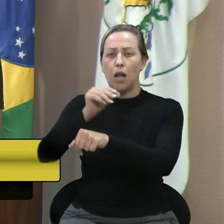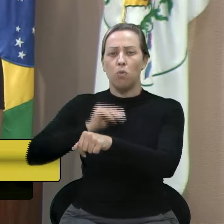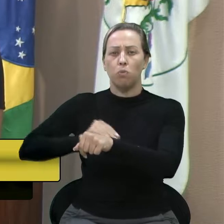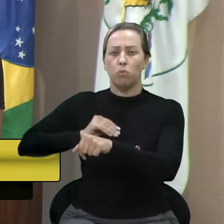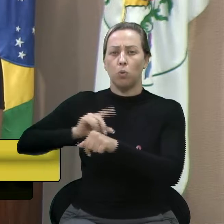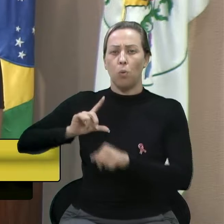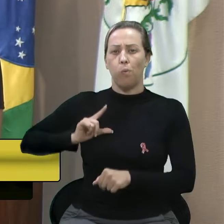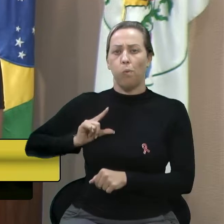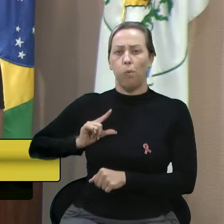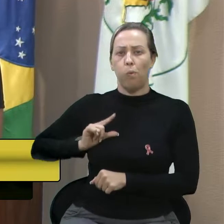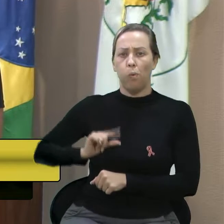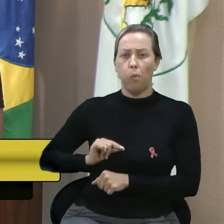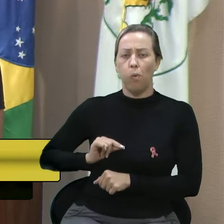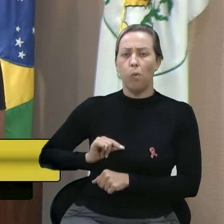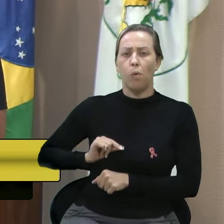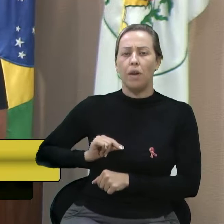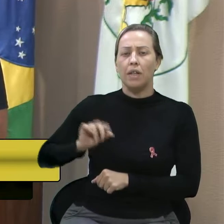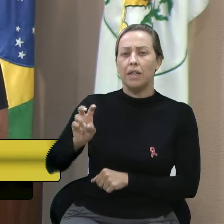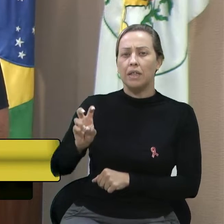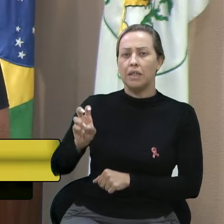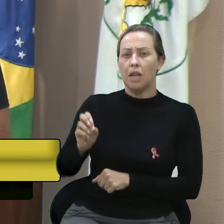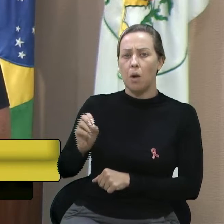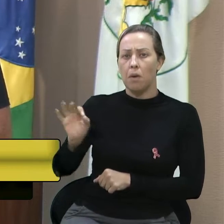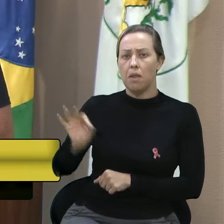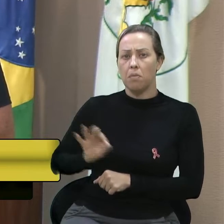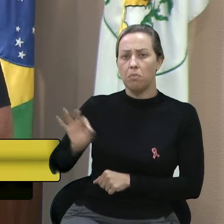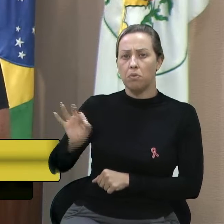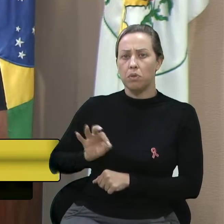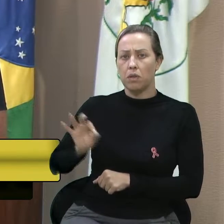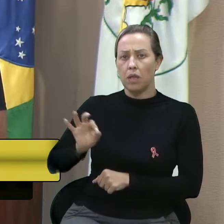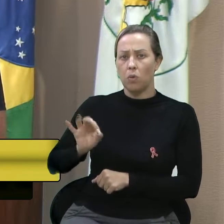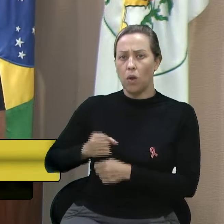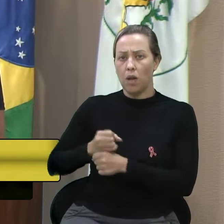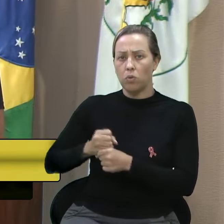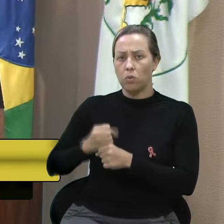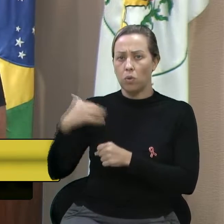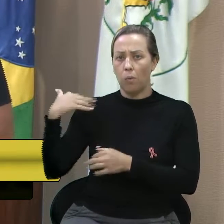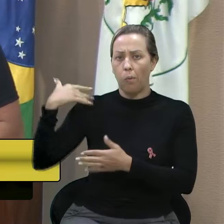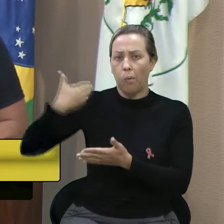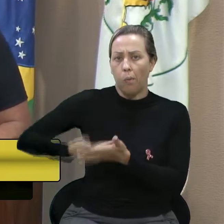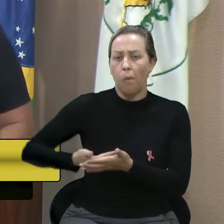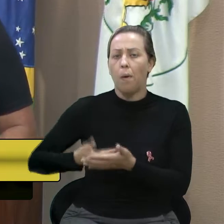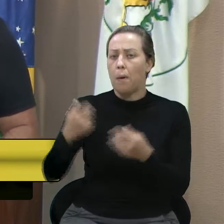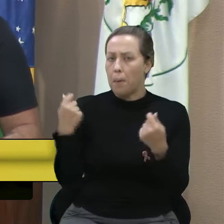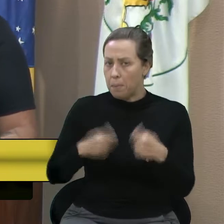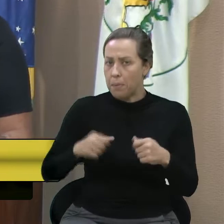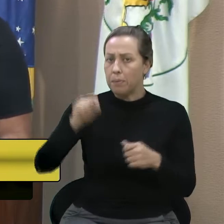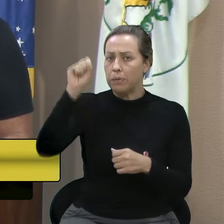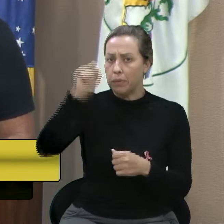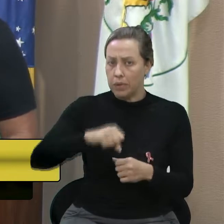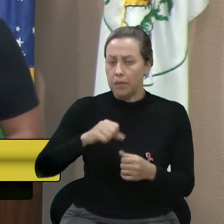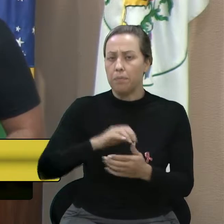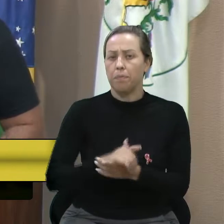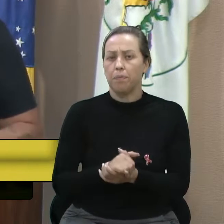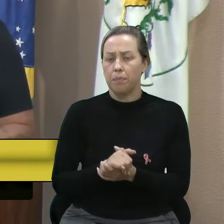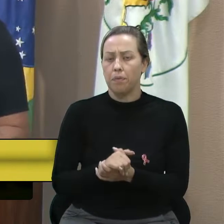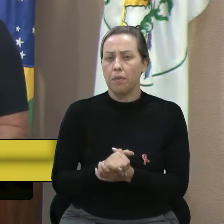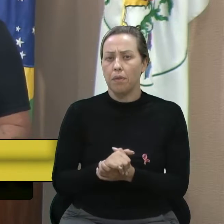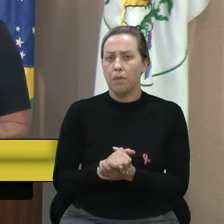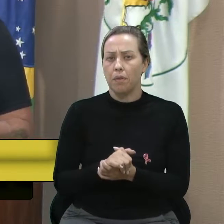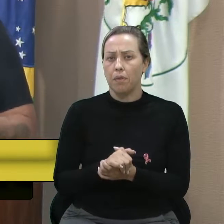que é de praticamente 50% nesses últimos anos. Nós precisamos, sim,